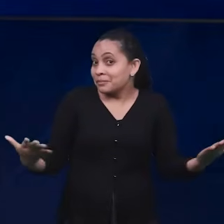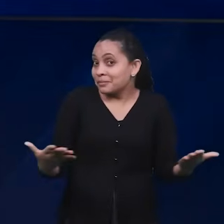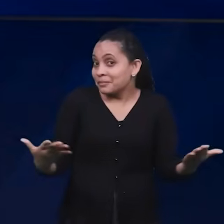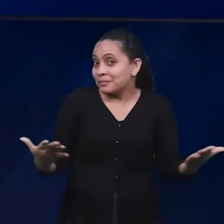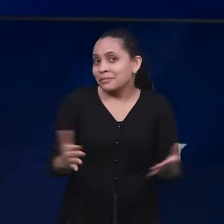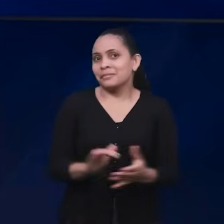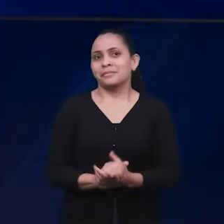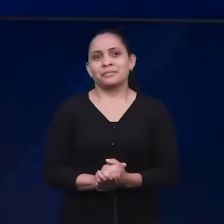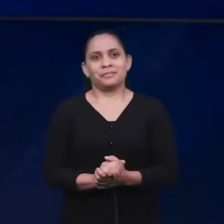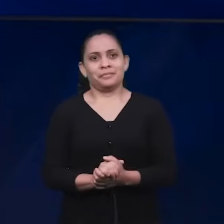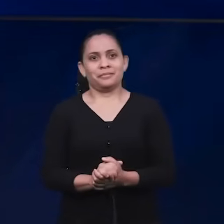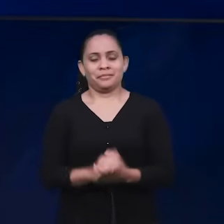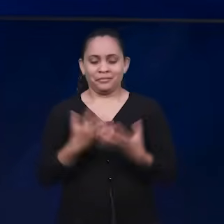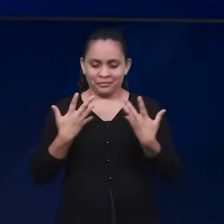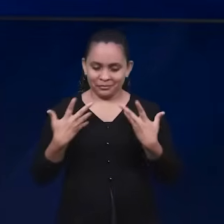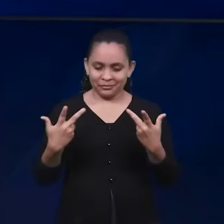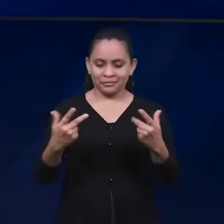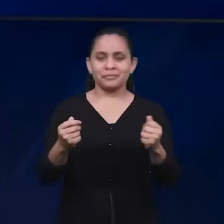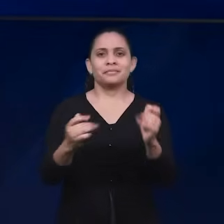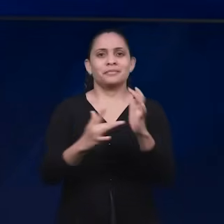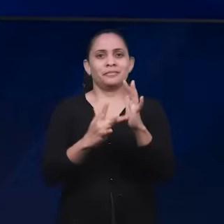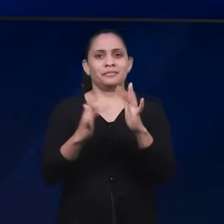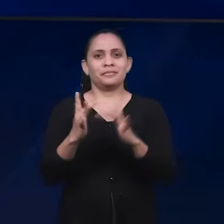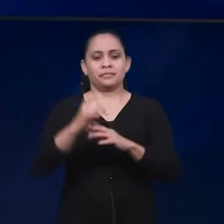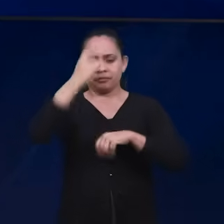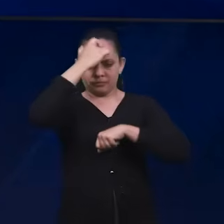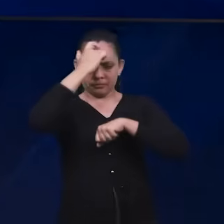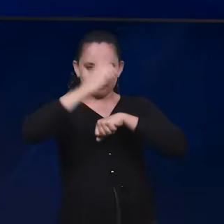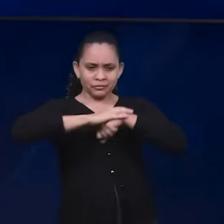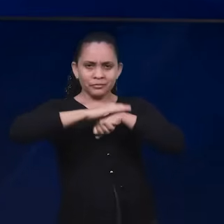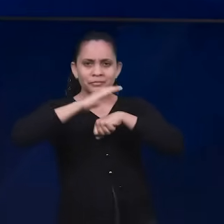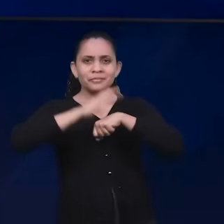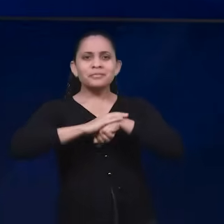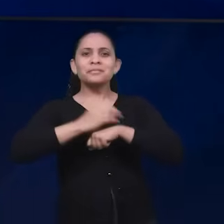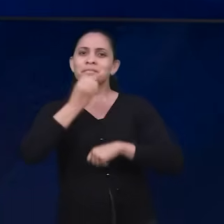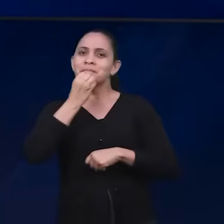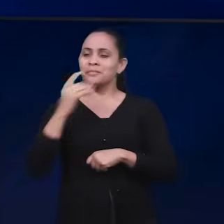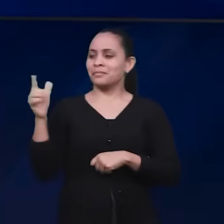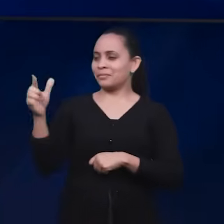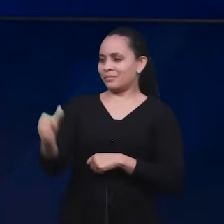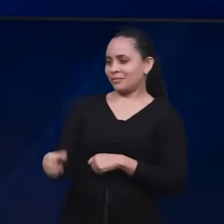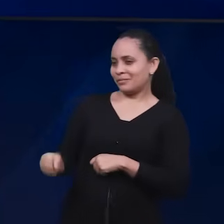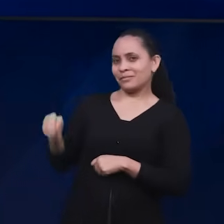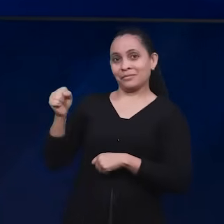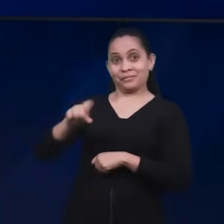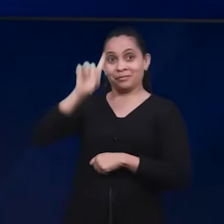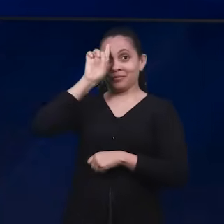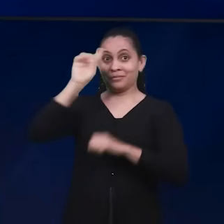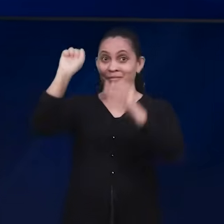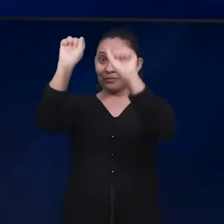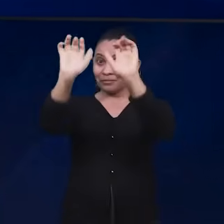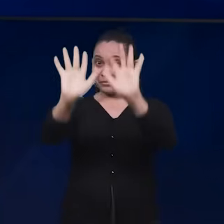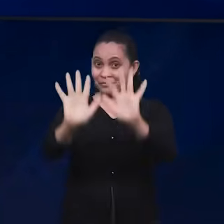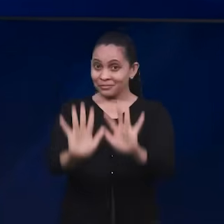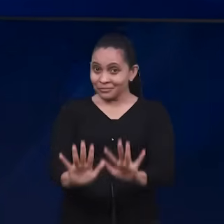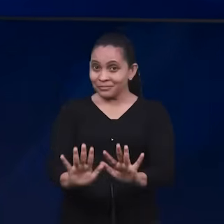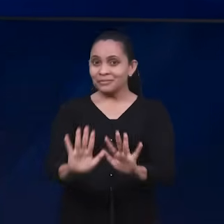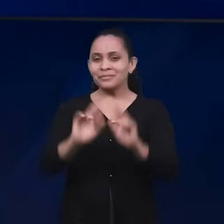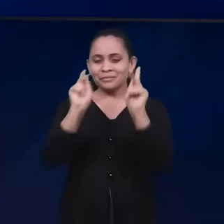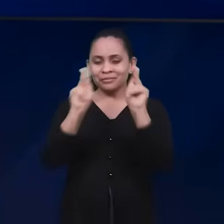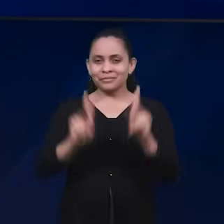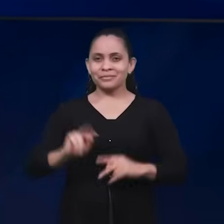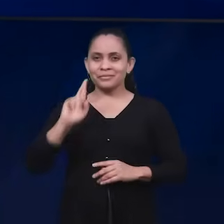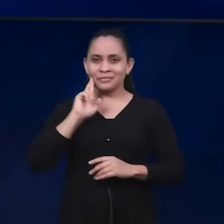Encerramos com essa expressão maravilhosa de Jesus: eu sou o bom pastor. Que Deus te